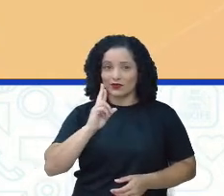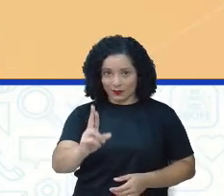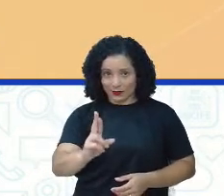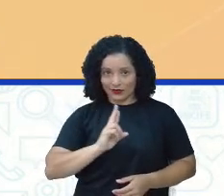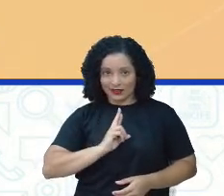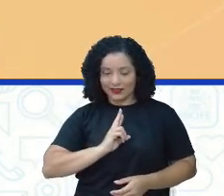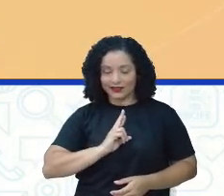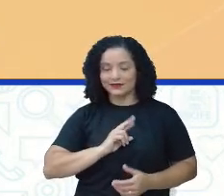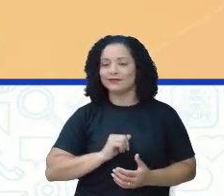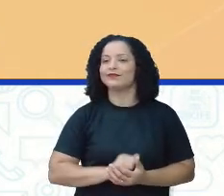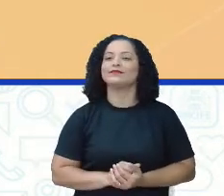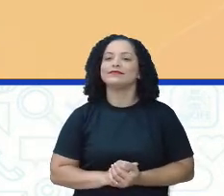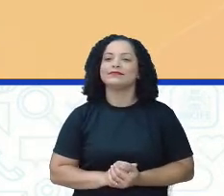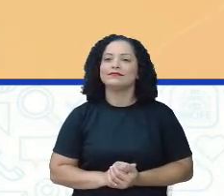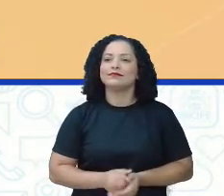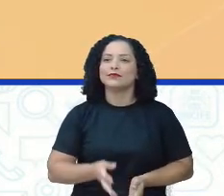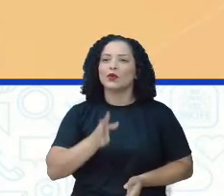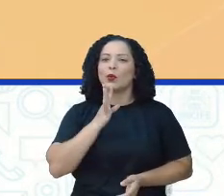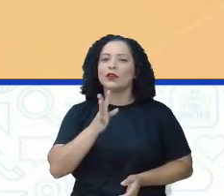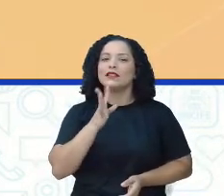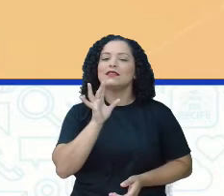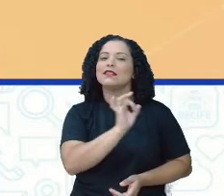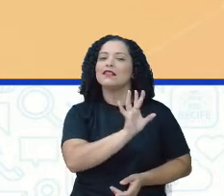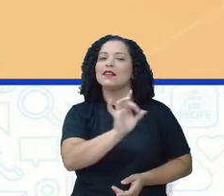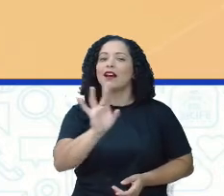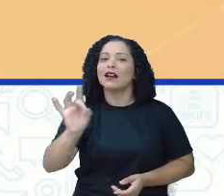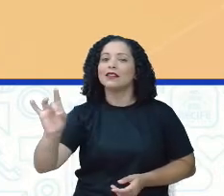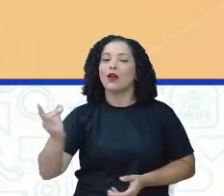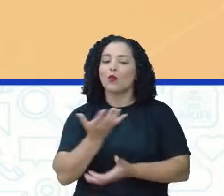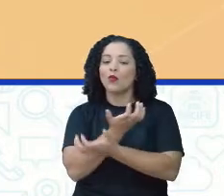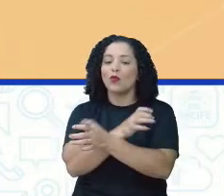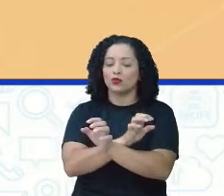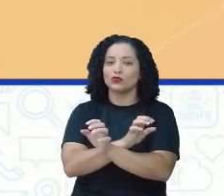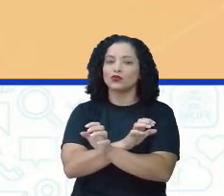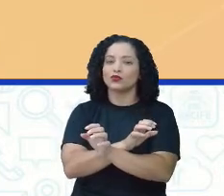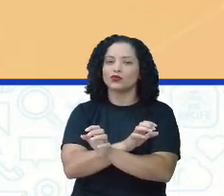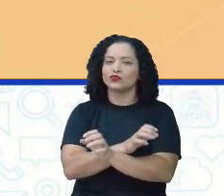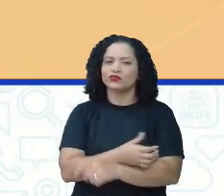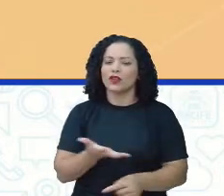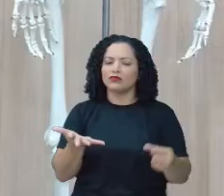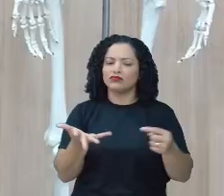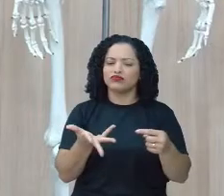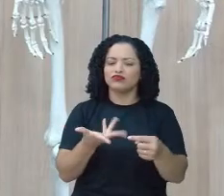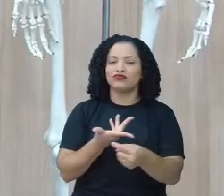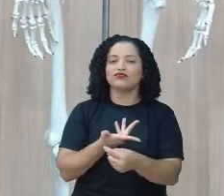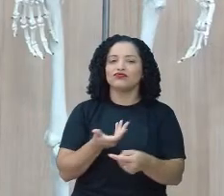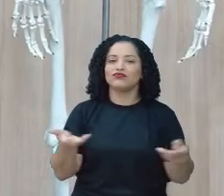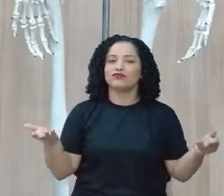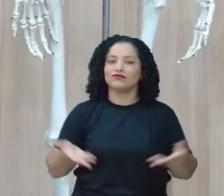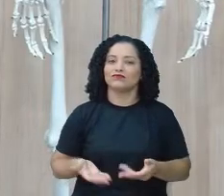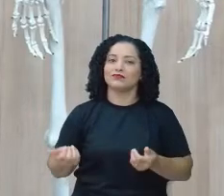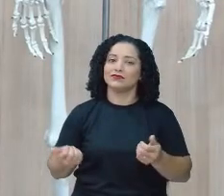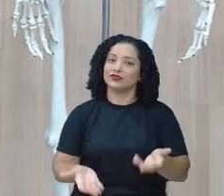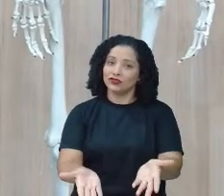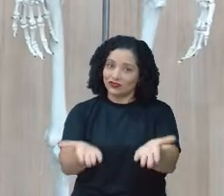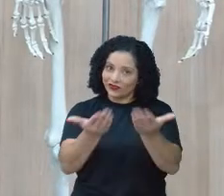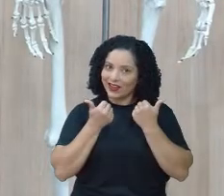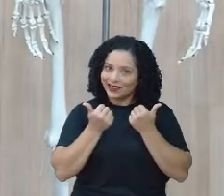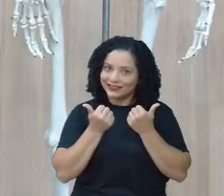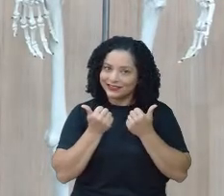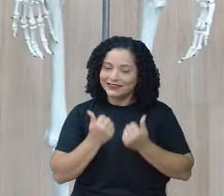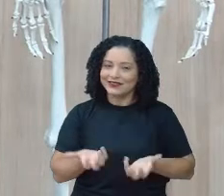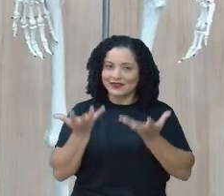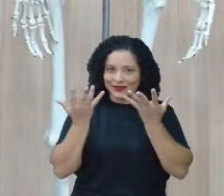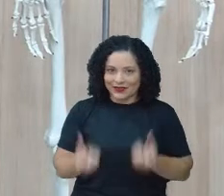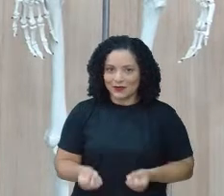Olha, vamos conhecer cada um dos ossos que compõem o nosso esqueleto. Então, estou agora fazendo um convite. Vamos lá, pessoal,